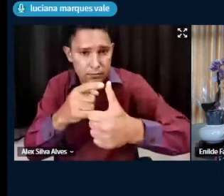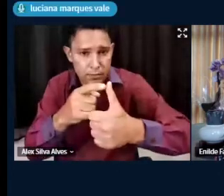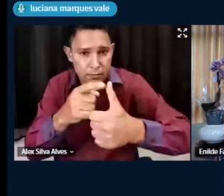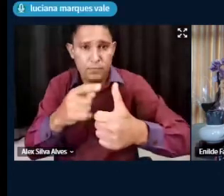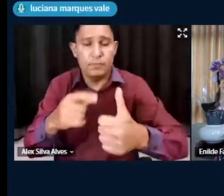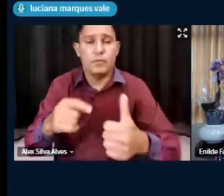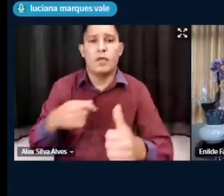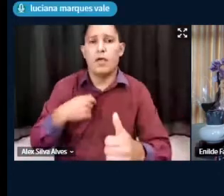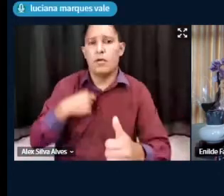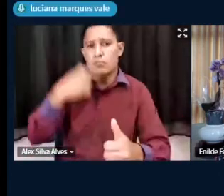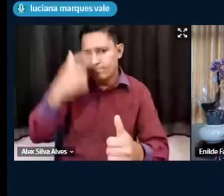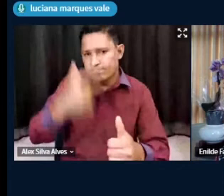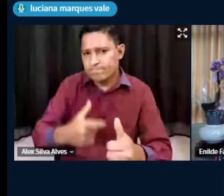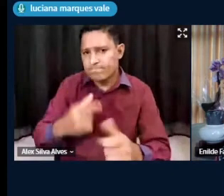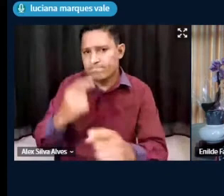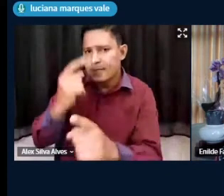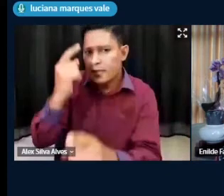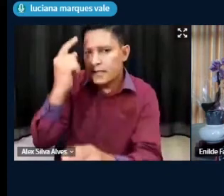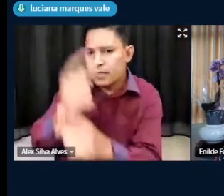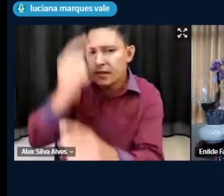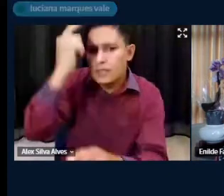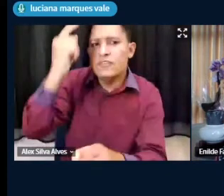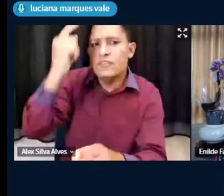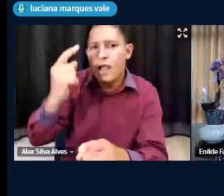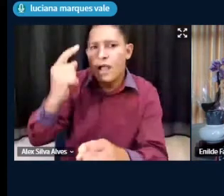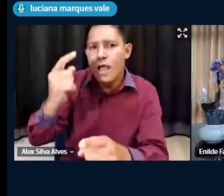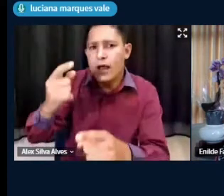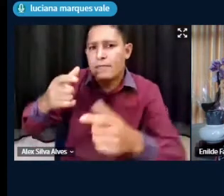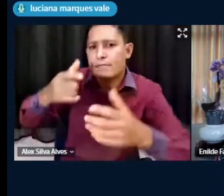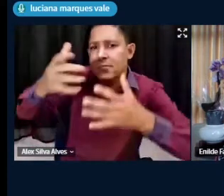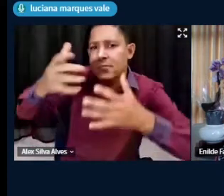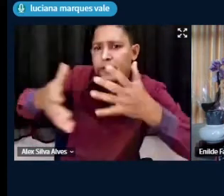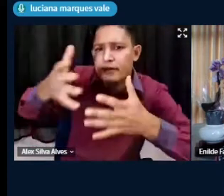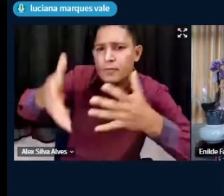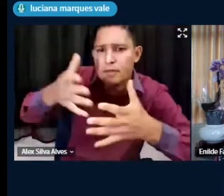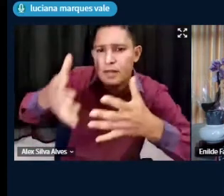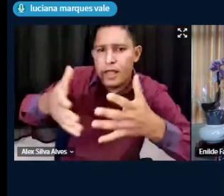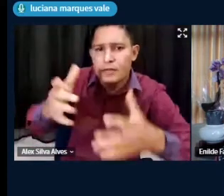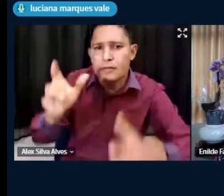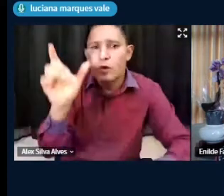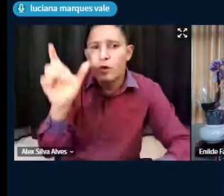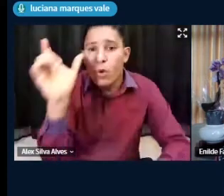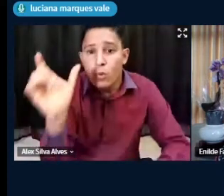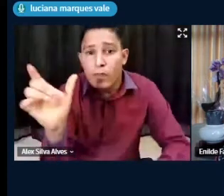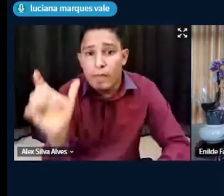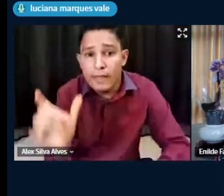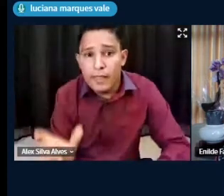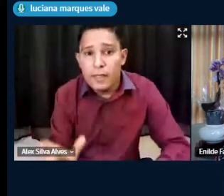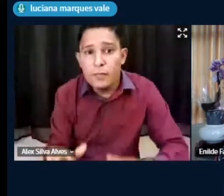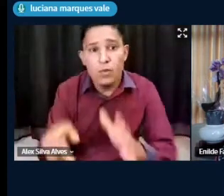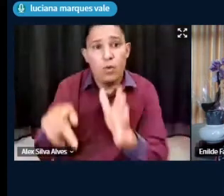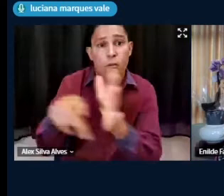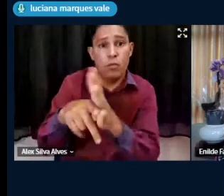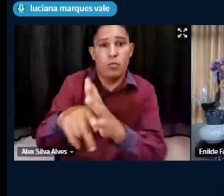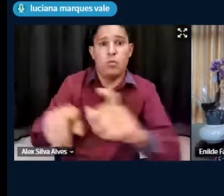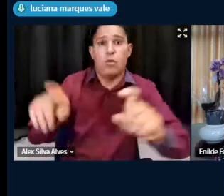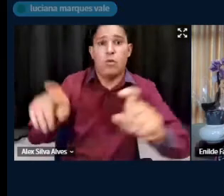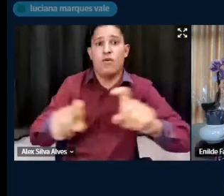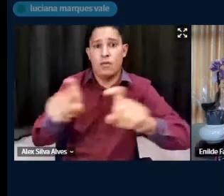dentre eles, o primeiro nós temos como quanto identificar em LSD os termos de informática.